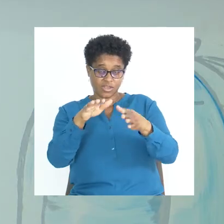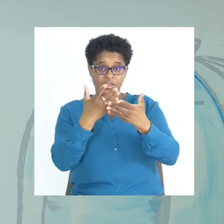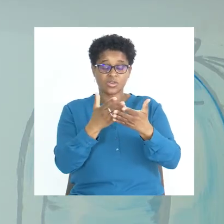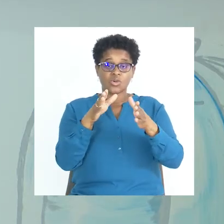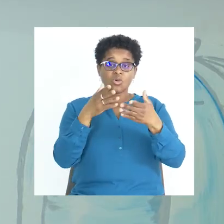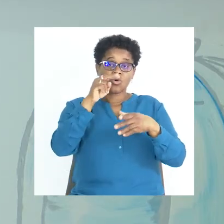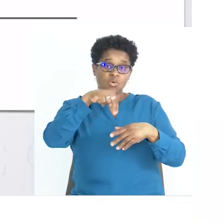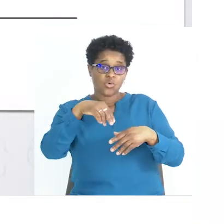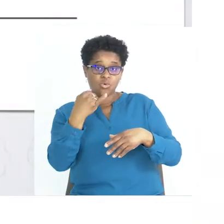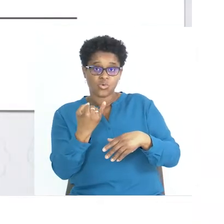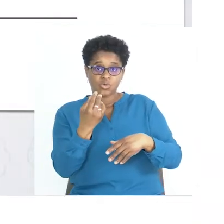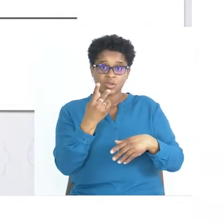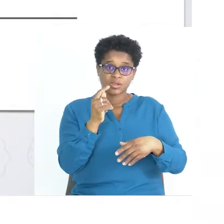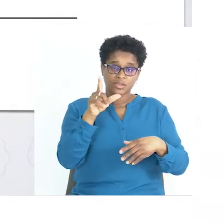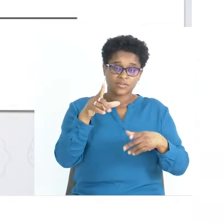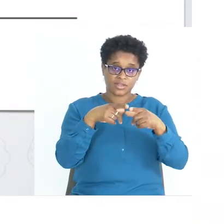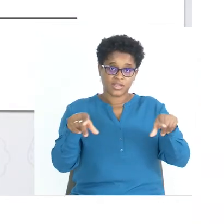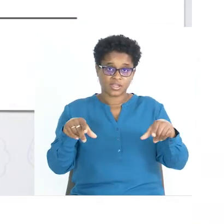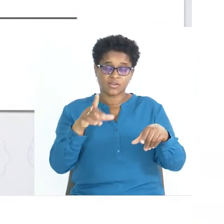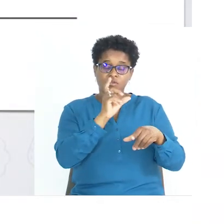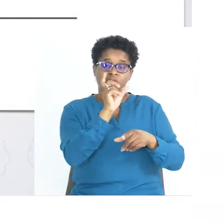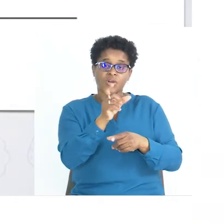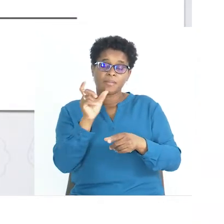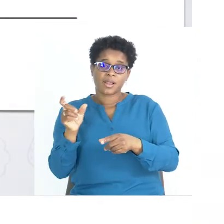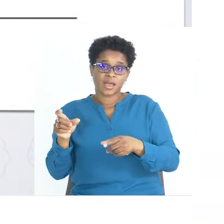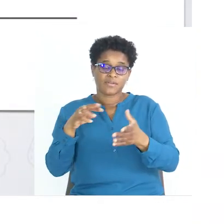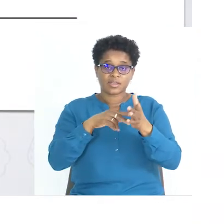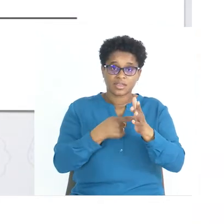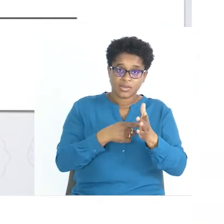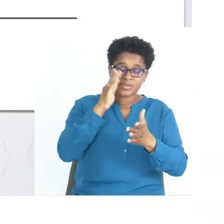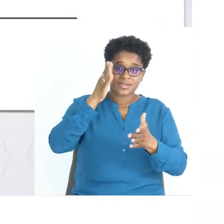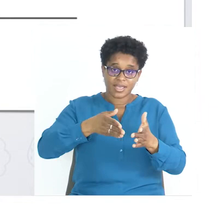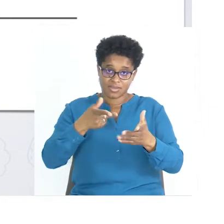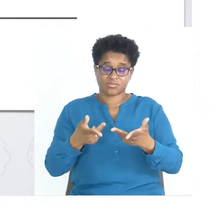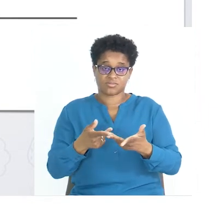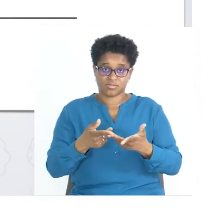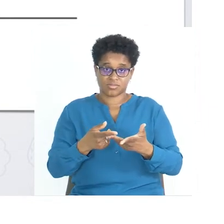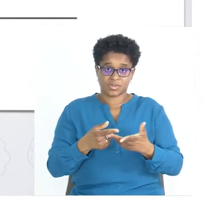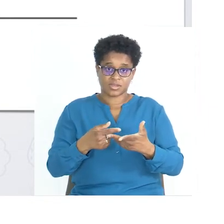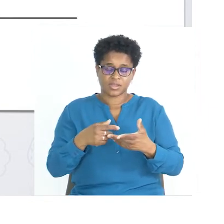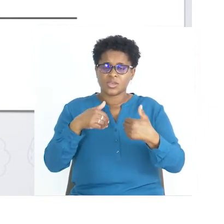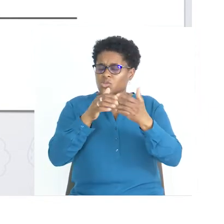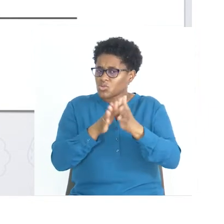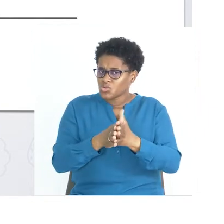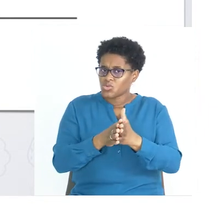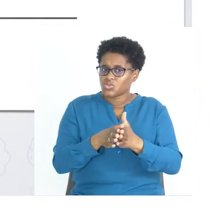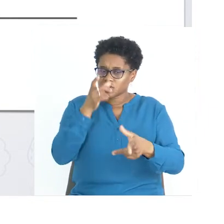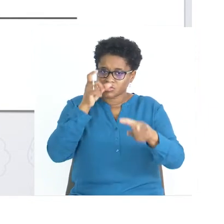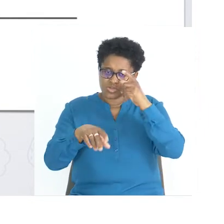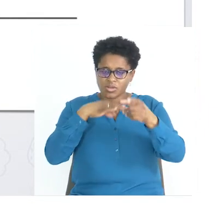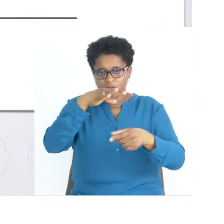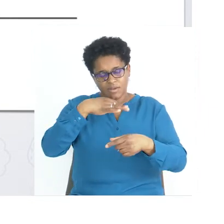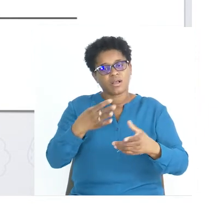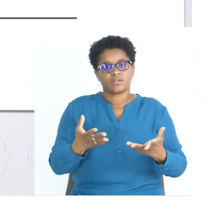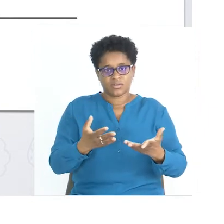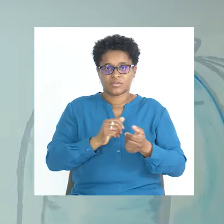o nível da língua. Vocabulário técnico, exato, próprio de um cibernáutico. É de uso frequente, todos os falantes